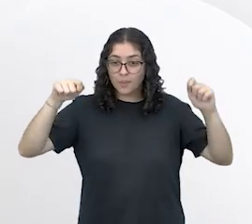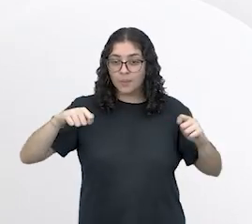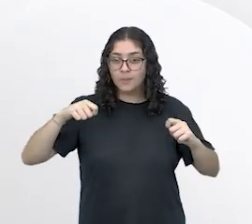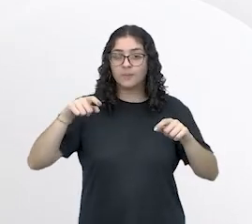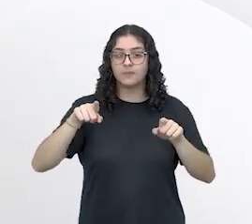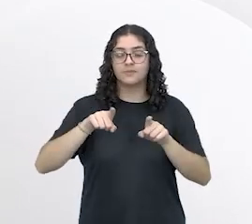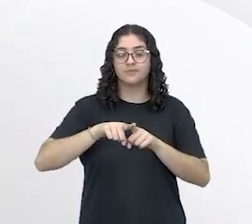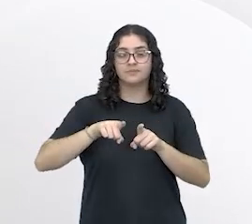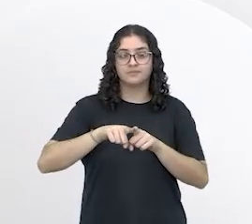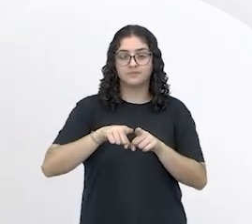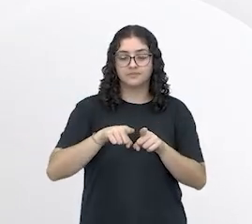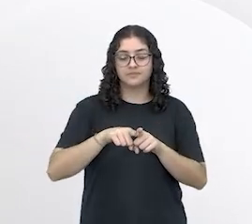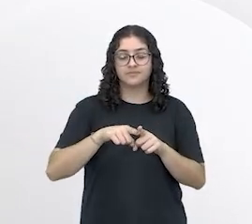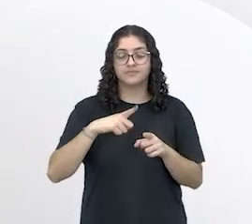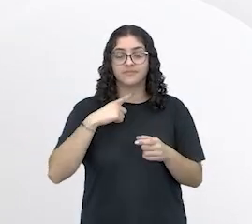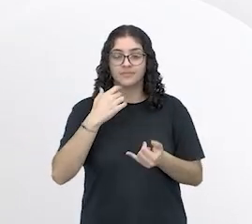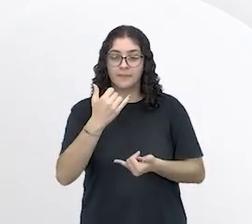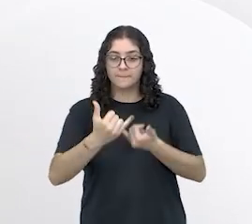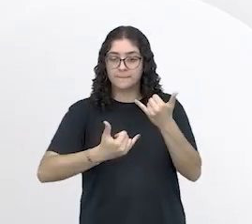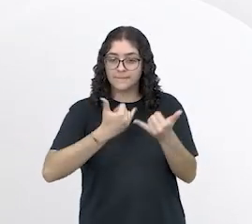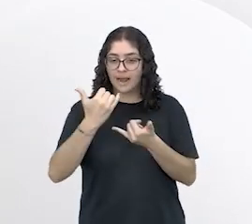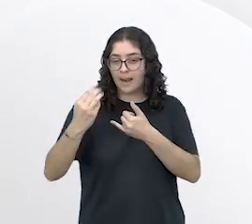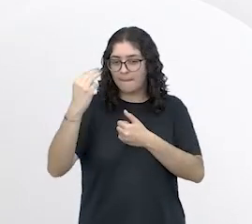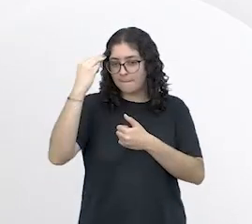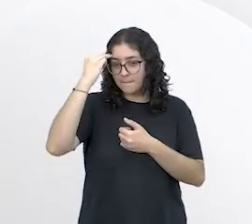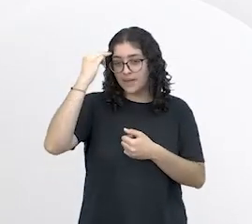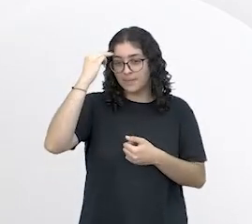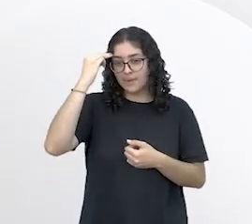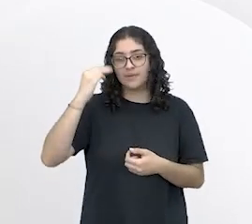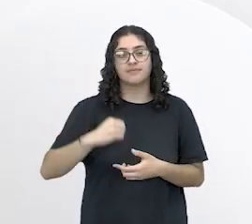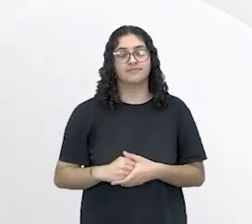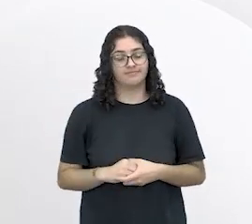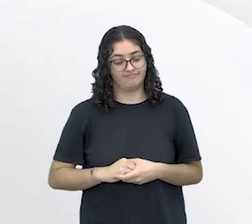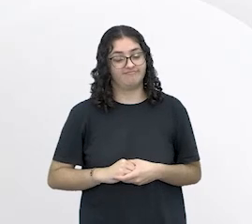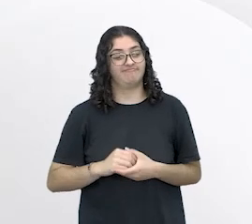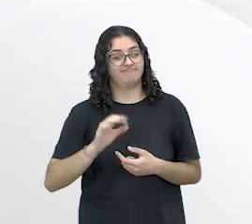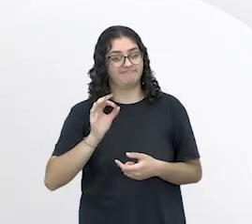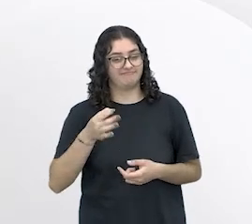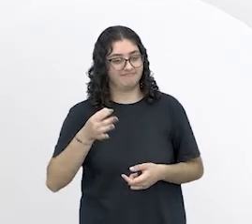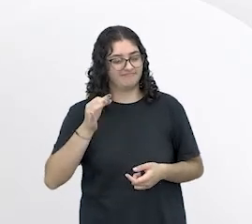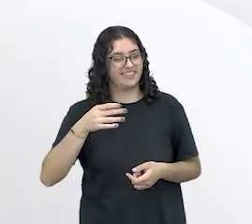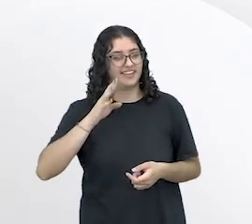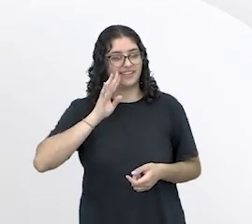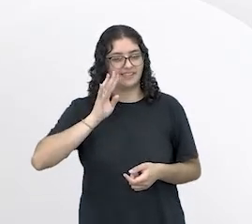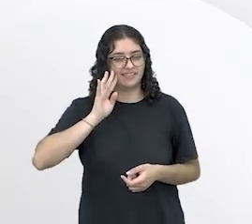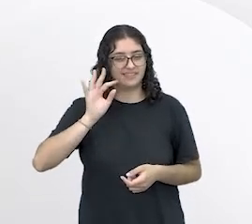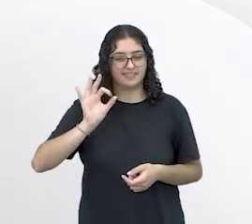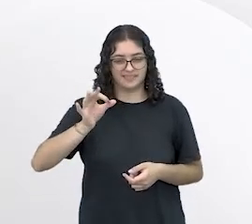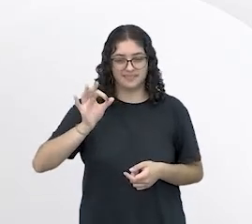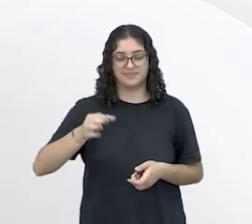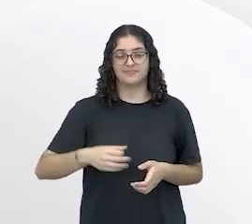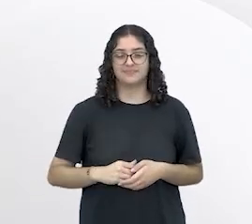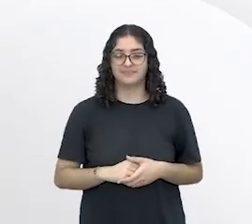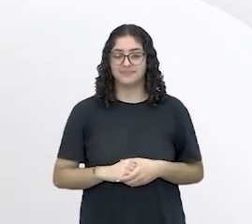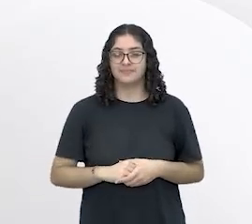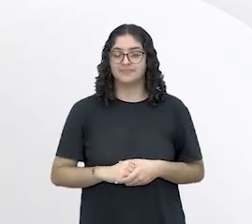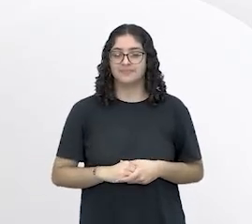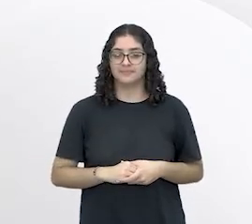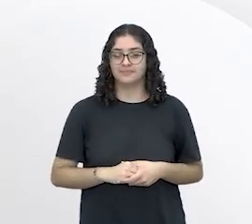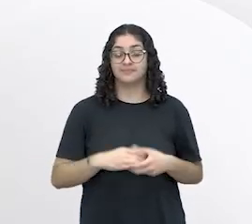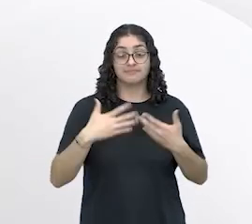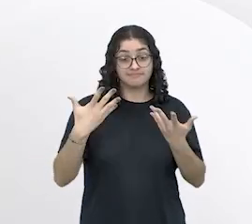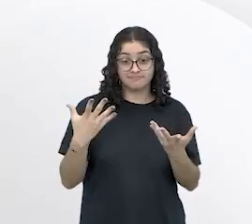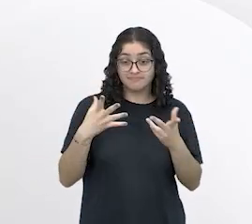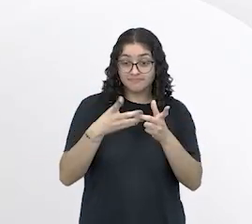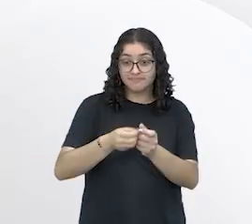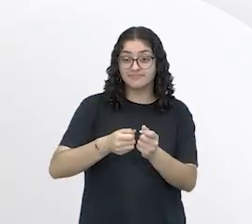Amarelinha mais uma vez. O que mais, gente? Memória. Memória é bem bacana, né? Porque dá para fazer